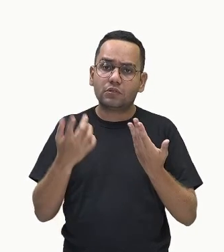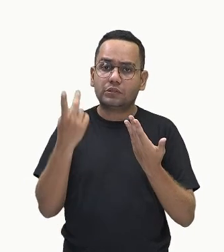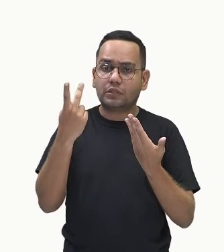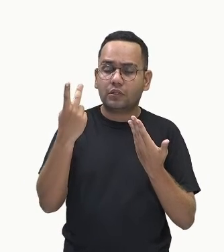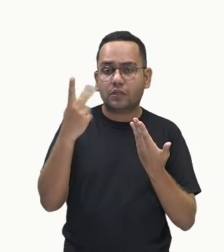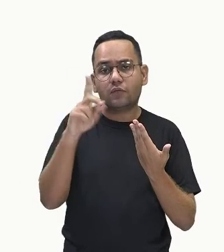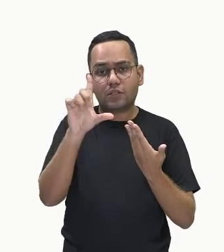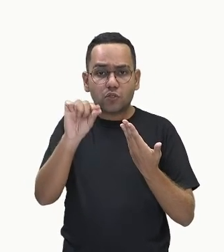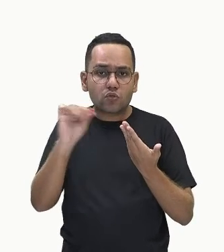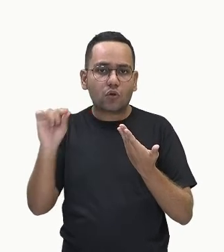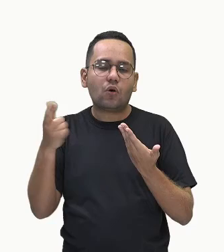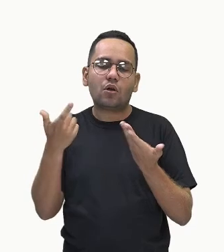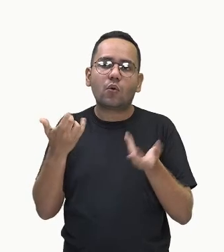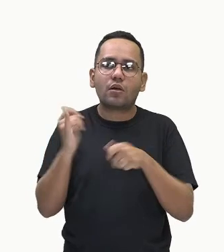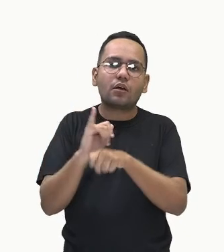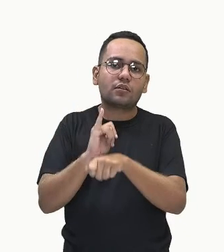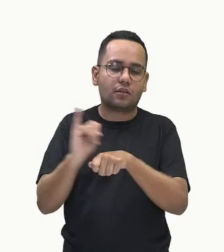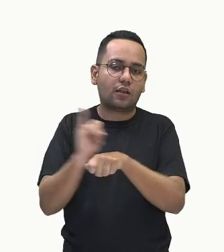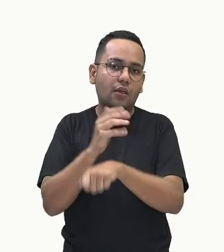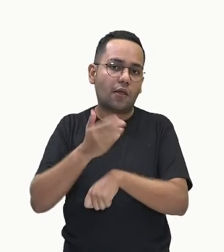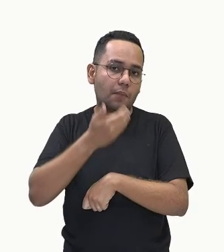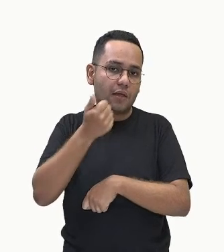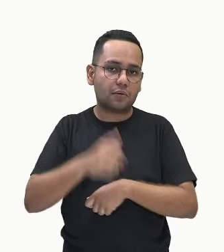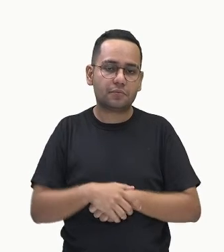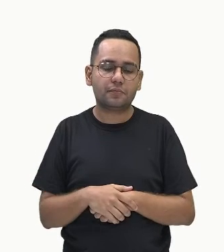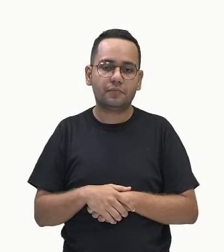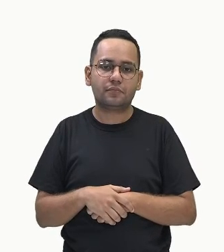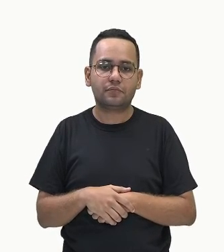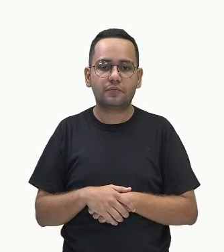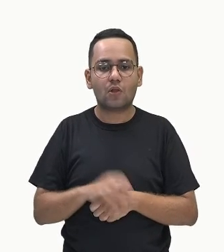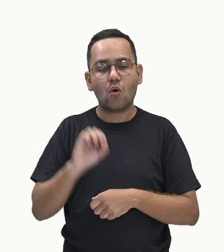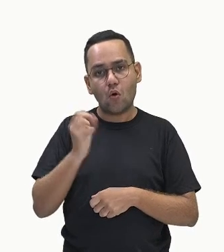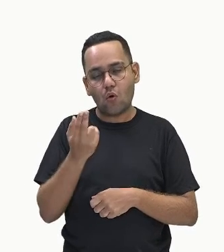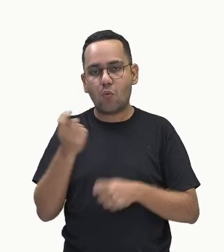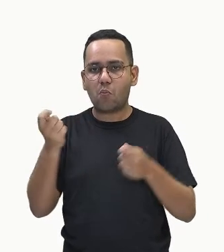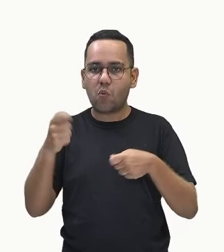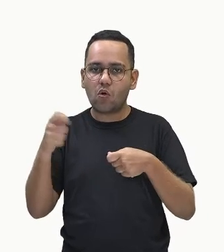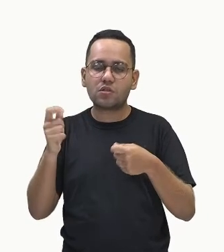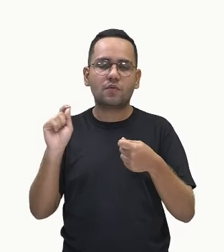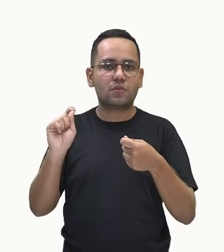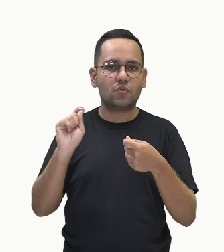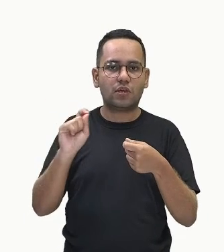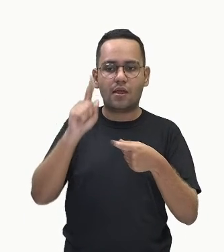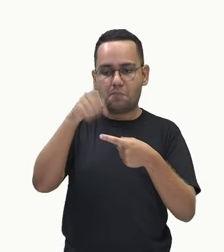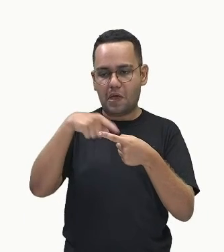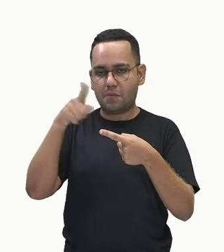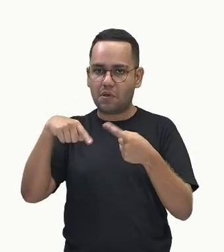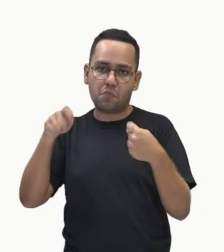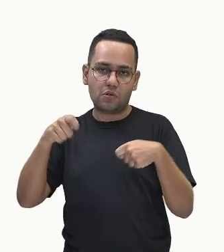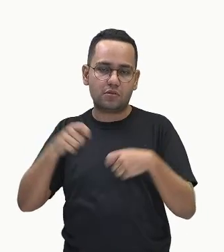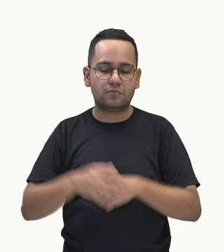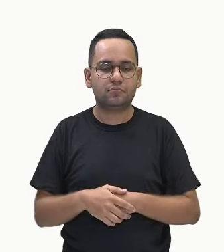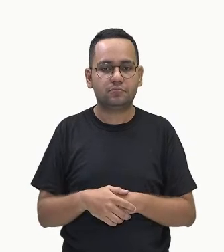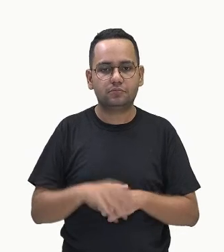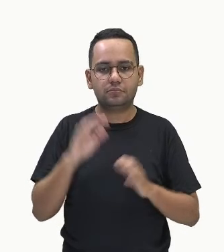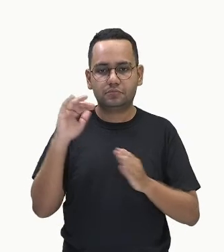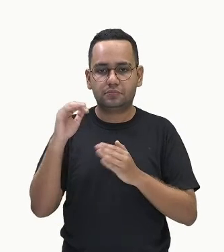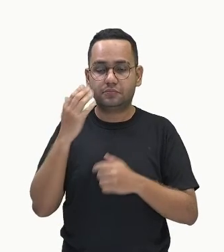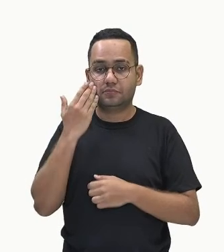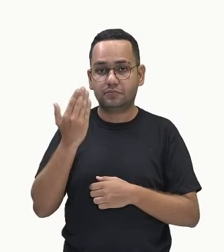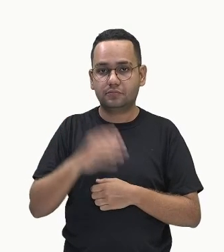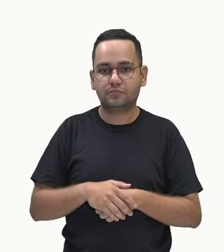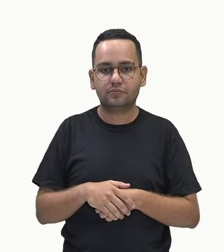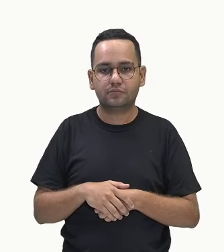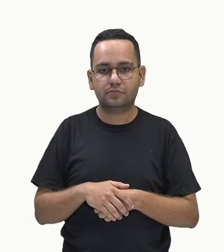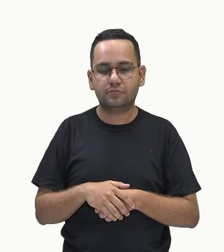melhor. Então, a gente pode também simplificar. Então, a gente substitui da mesma forma. Número